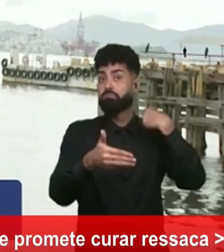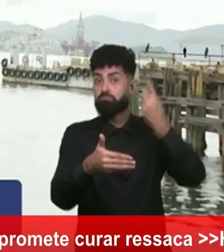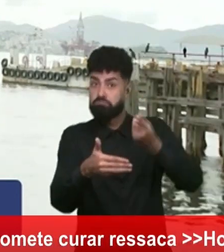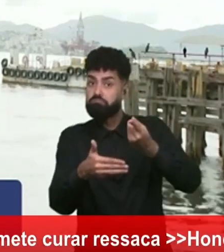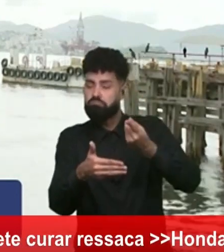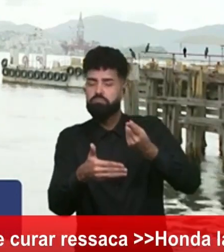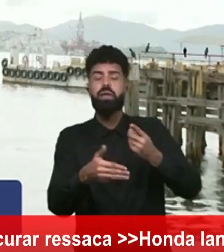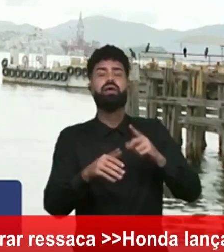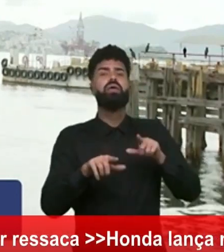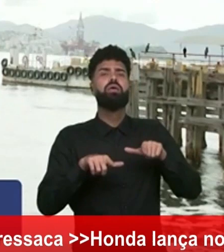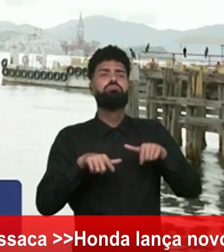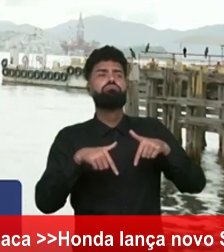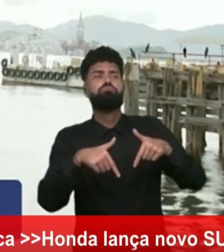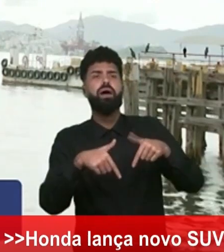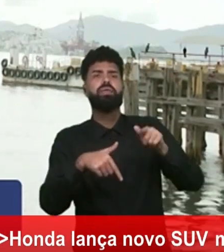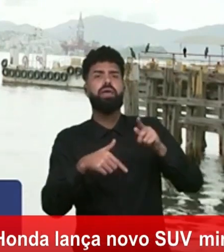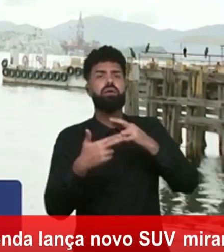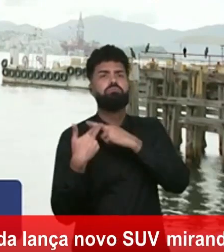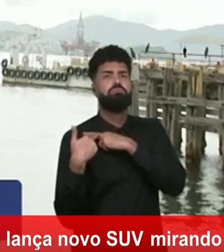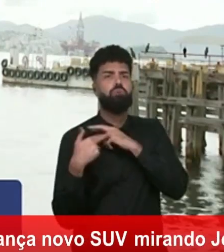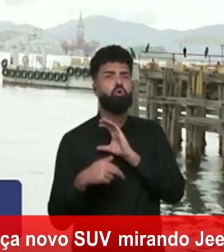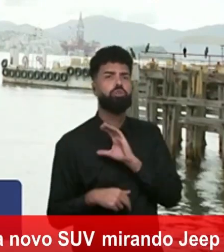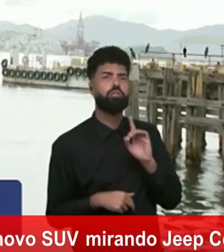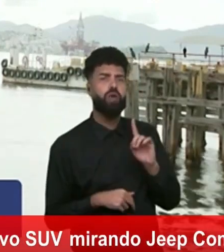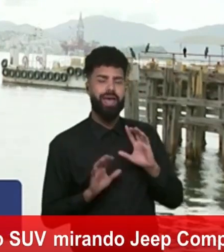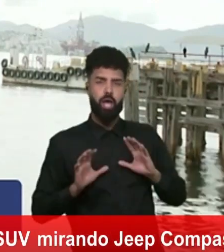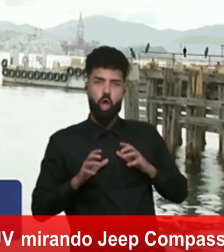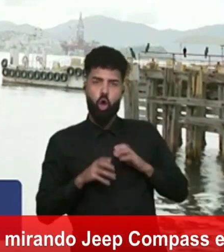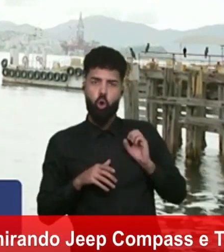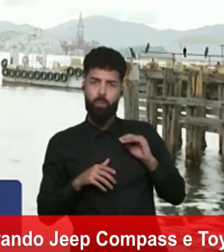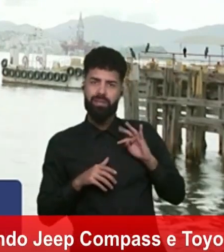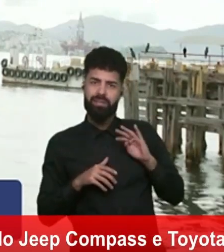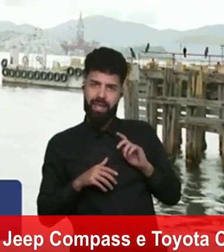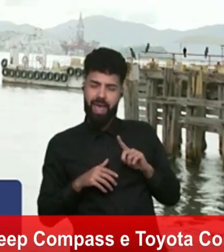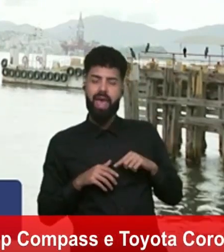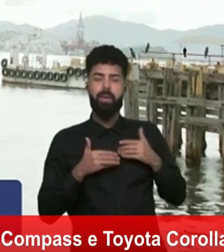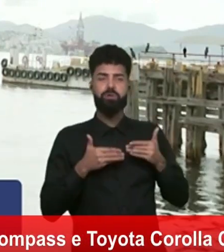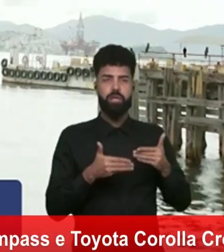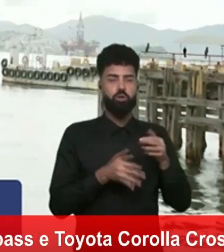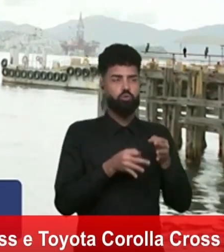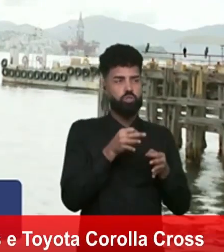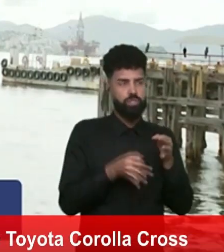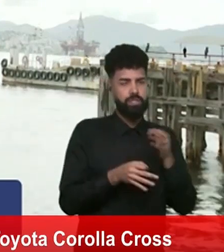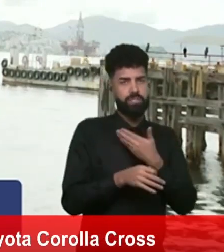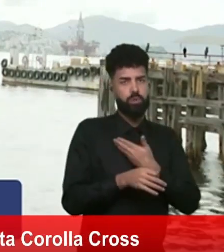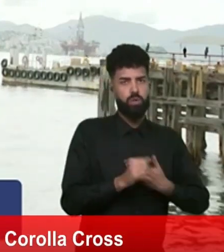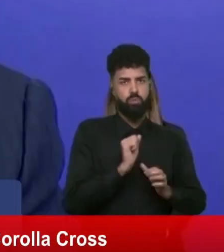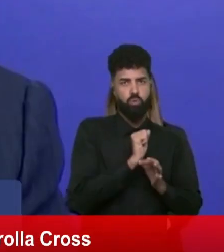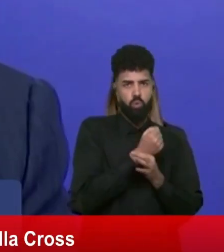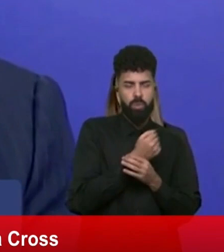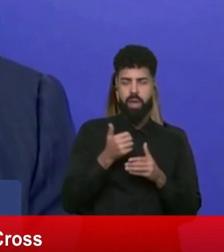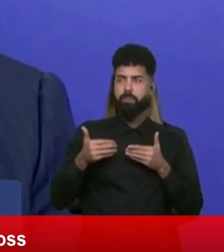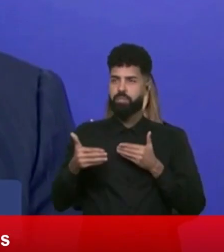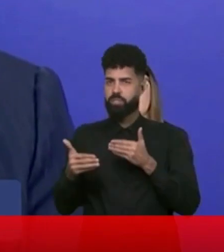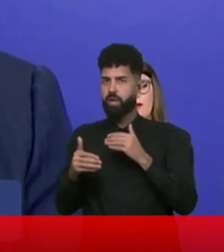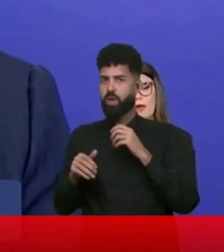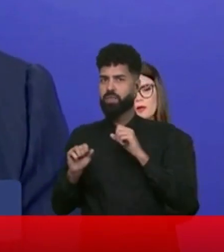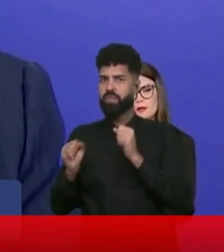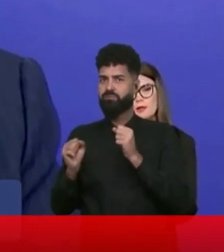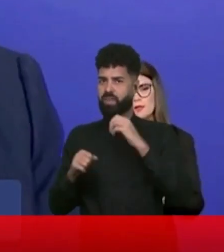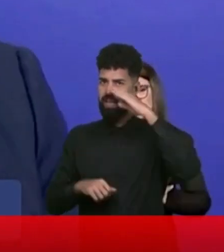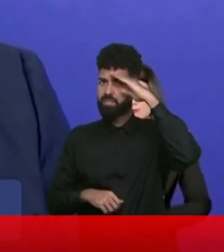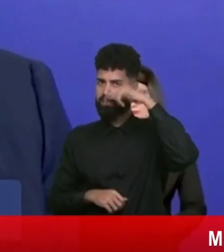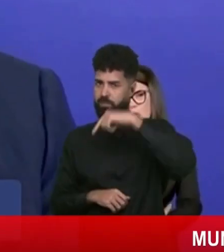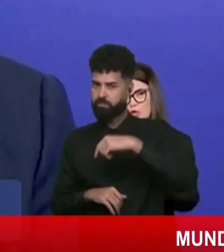coordenadas por um comitê formado pelos Ministérios da Justiça e Segurança Pública e o da Defesa. O ministro da Justiça e